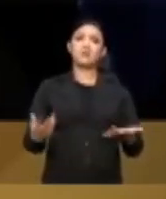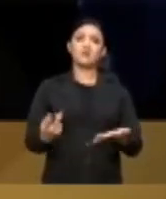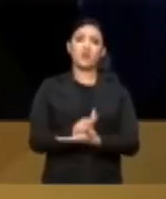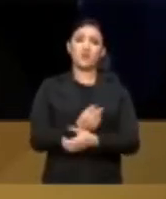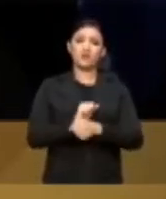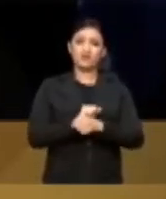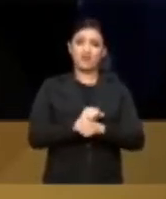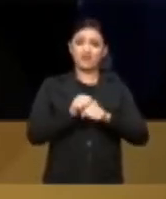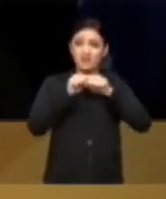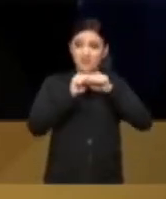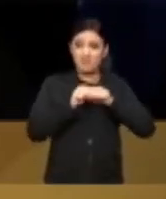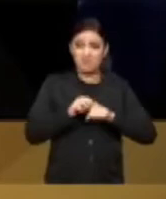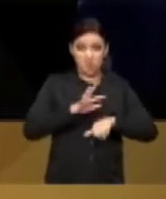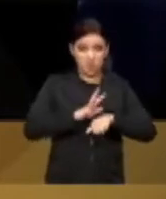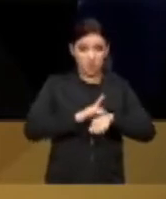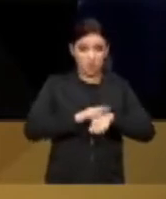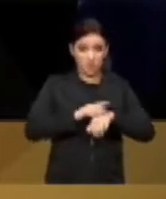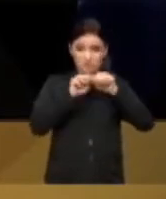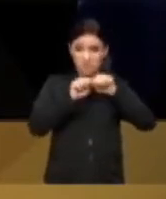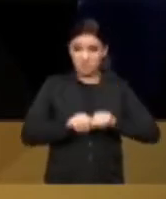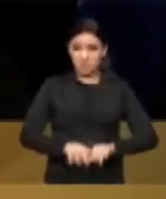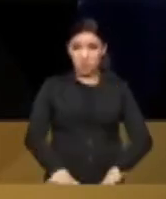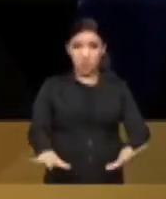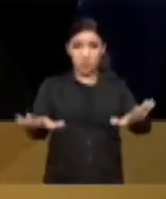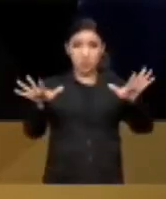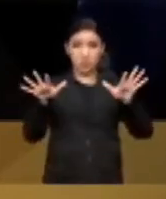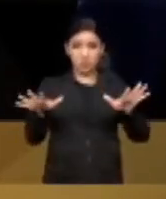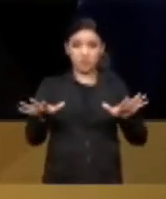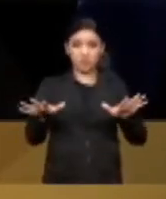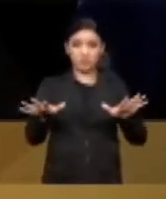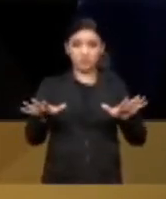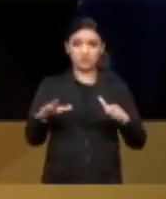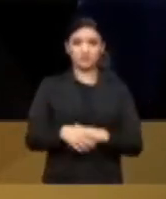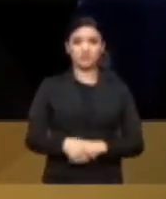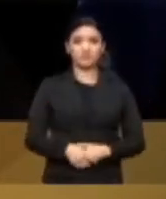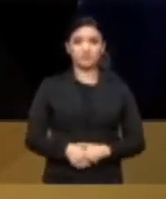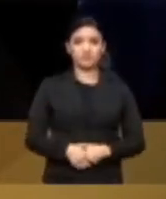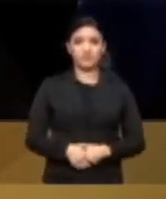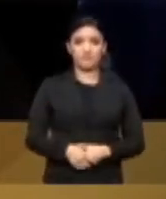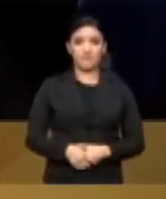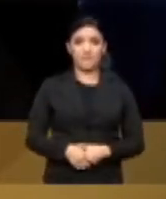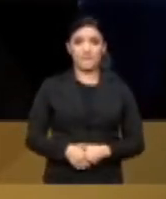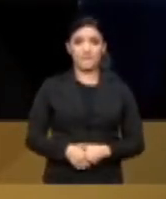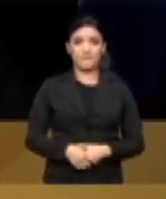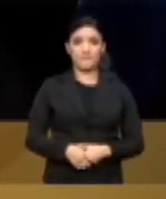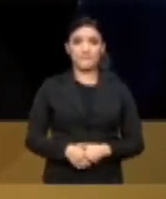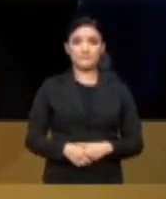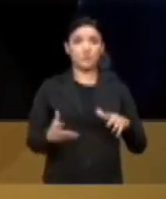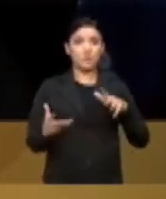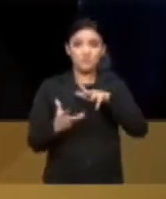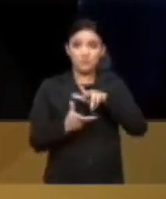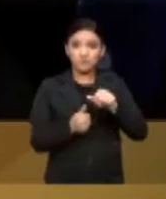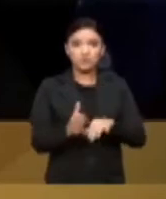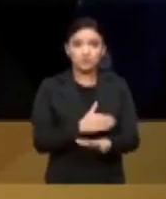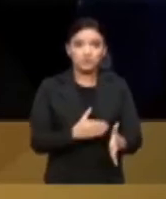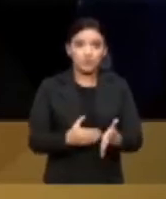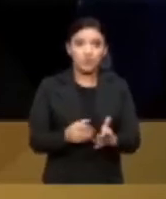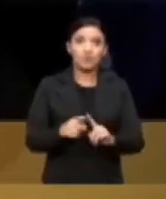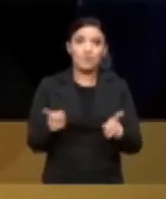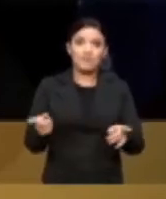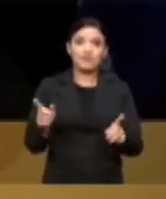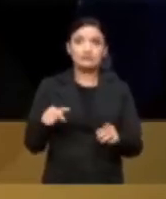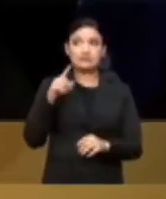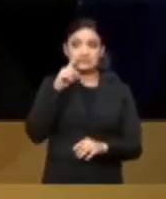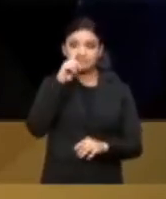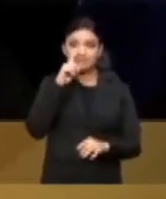epidemia nacional e de pandemia que alcança todo o planeta, e que coloca em risco a